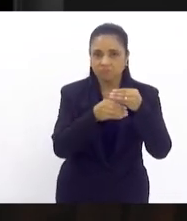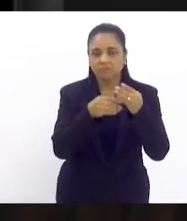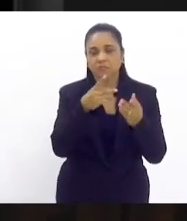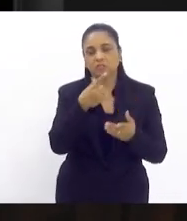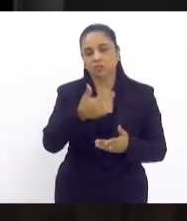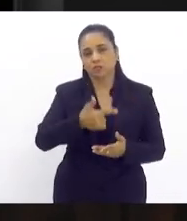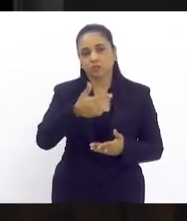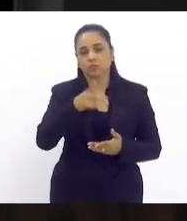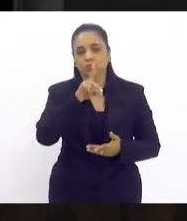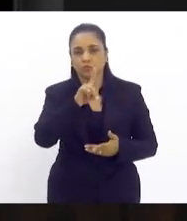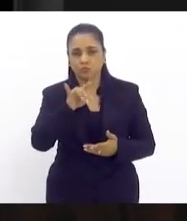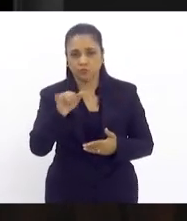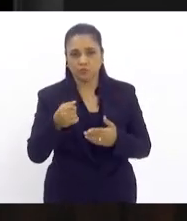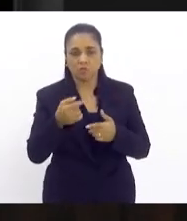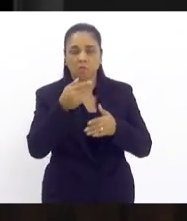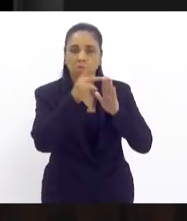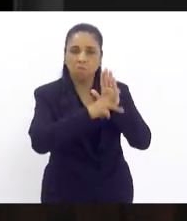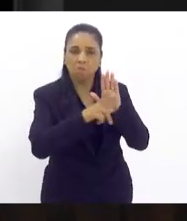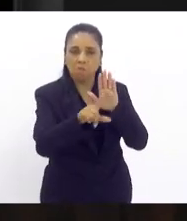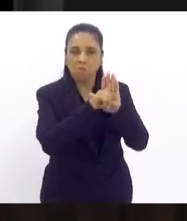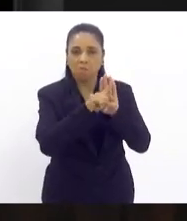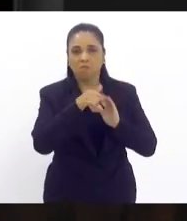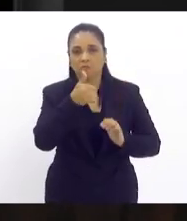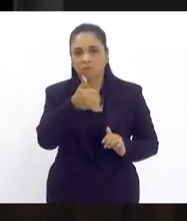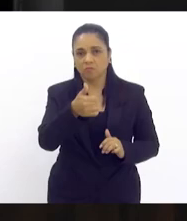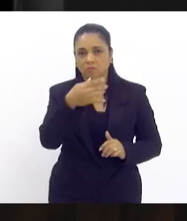dia, projeto de resolução número